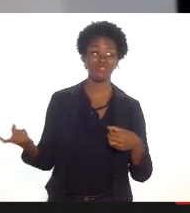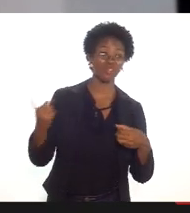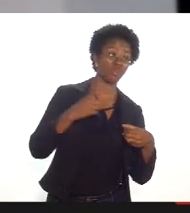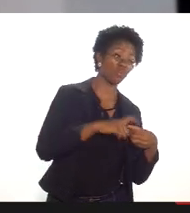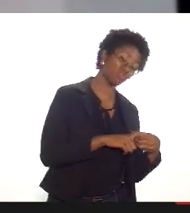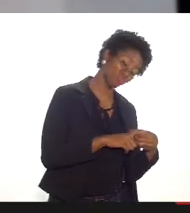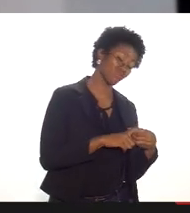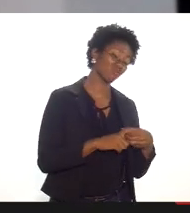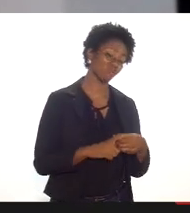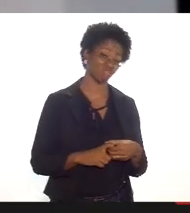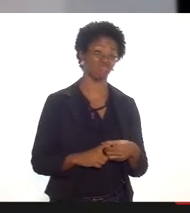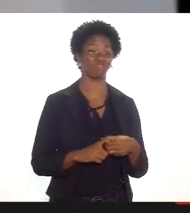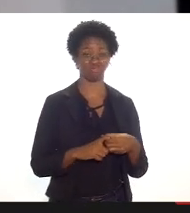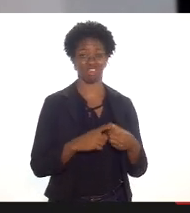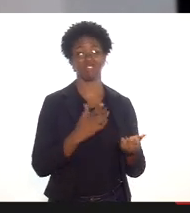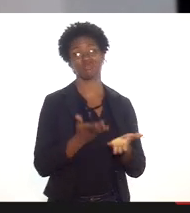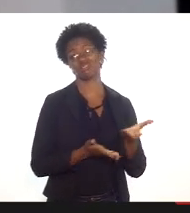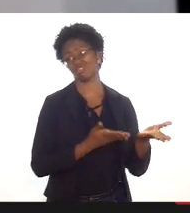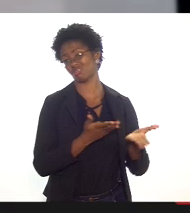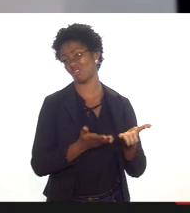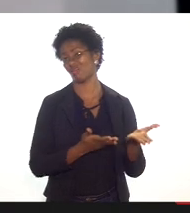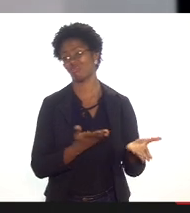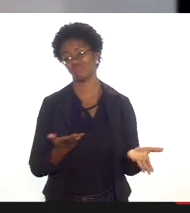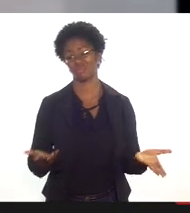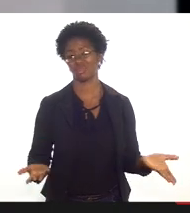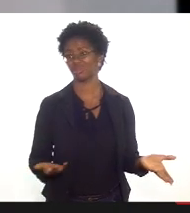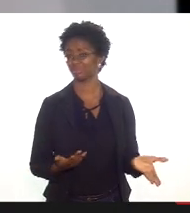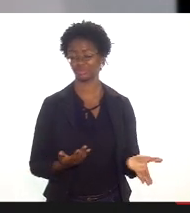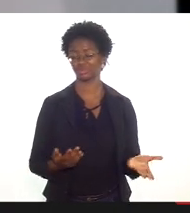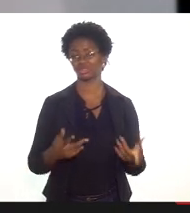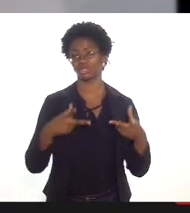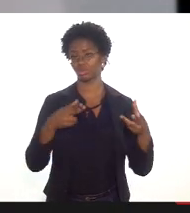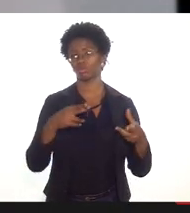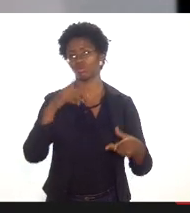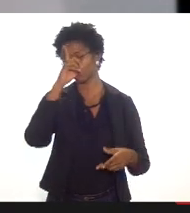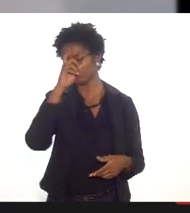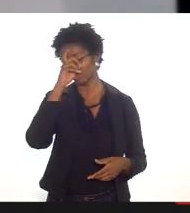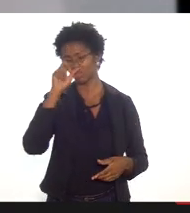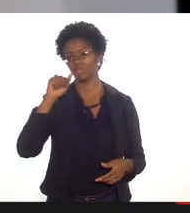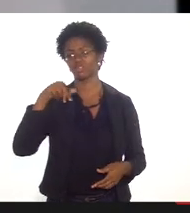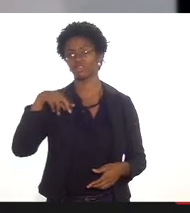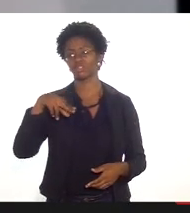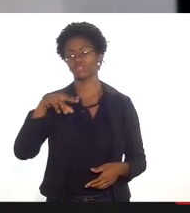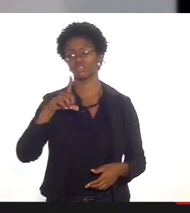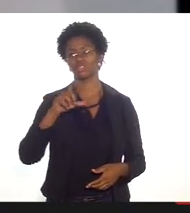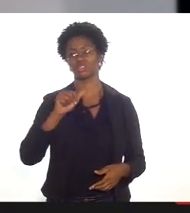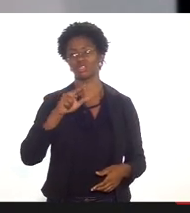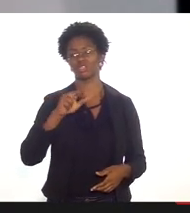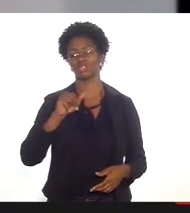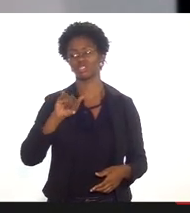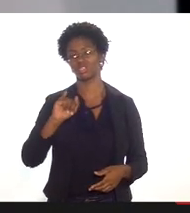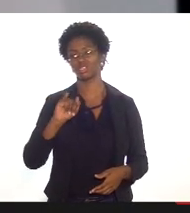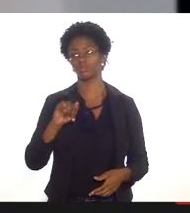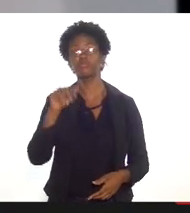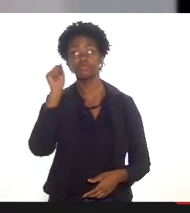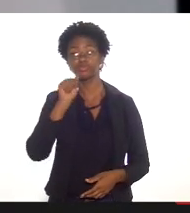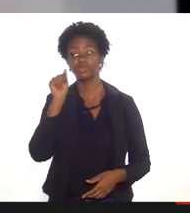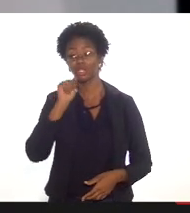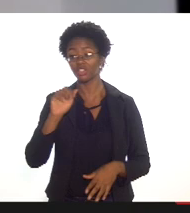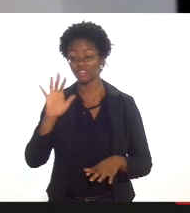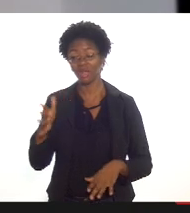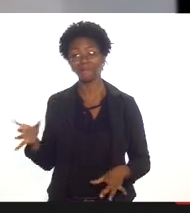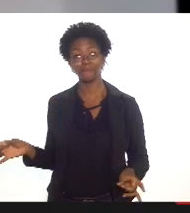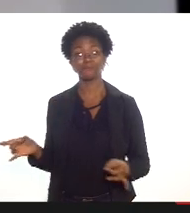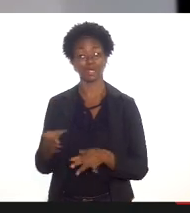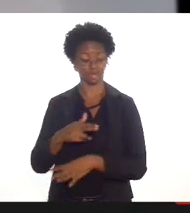serviços de terapia de oncologia, como no Hospital do Andaraí, por exemplo, mulheres prontas para cirurgia, seu câncer de